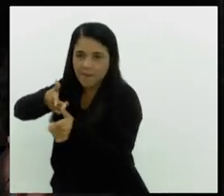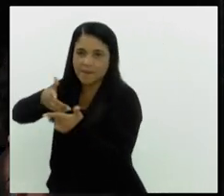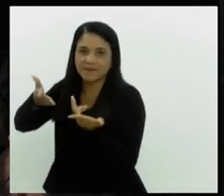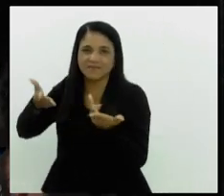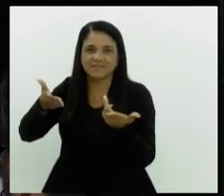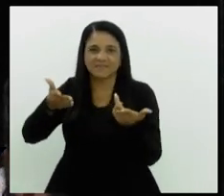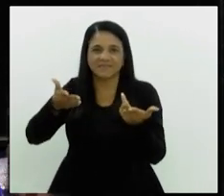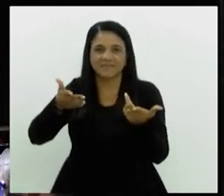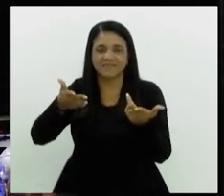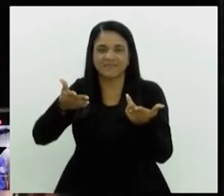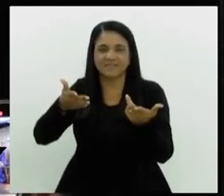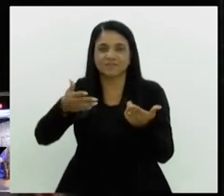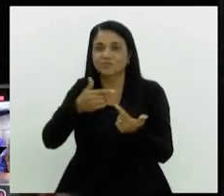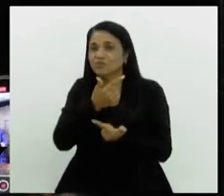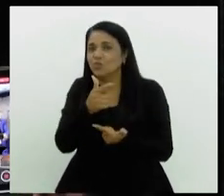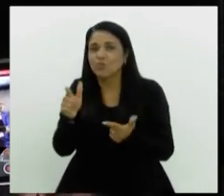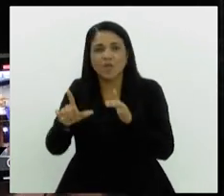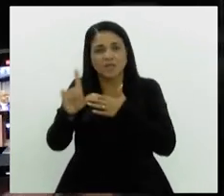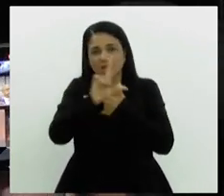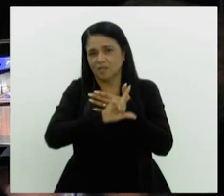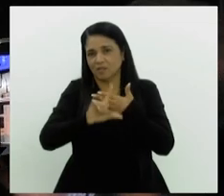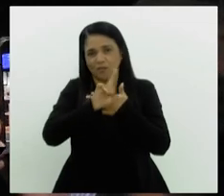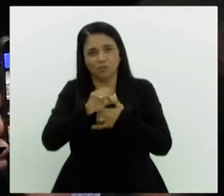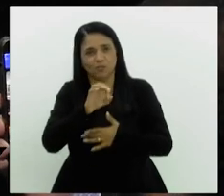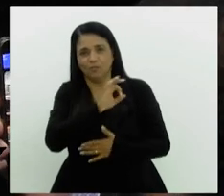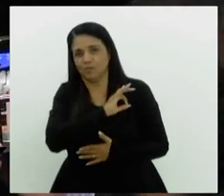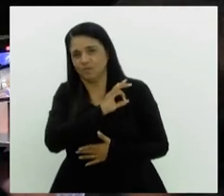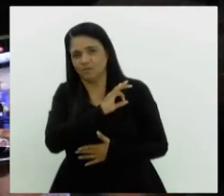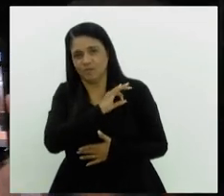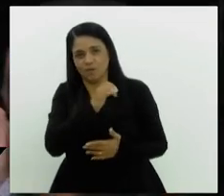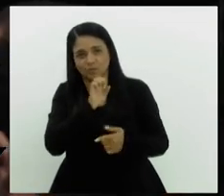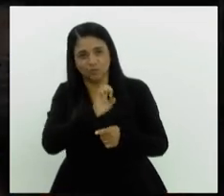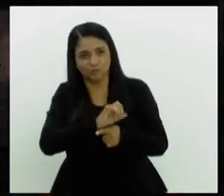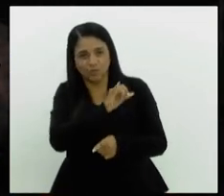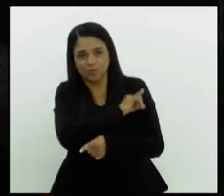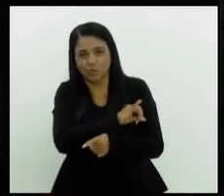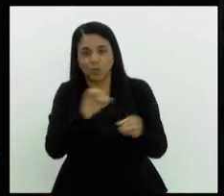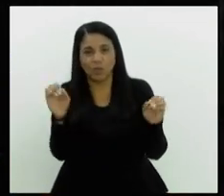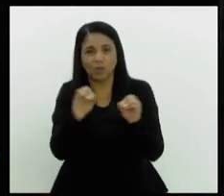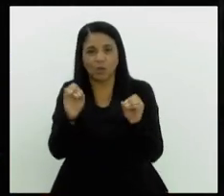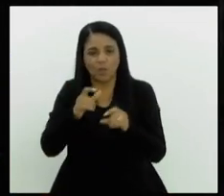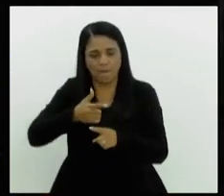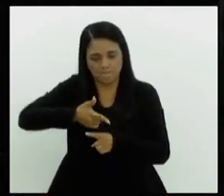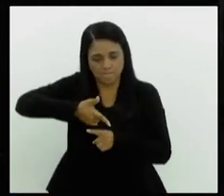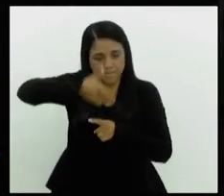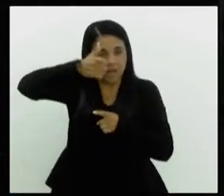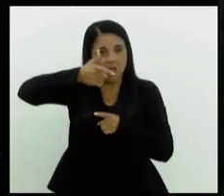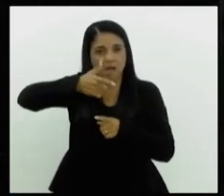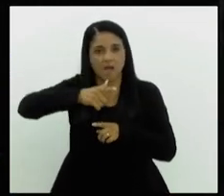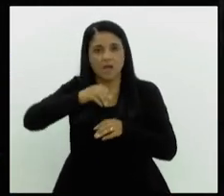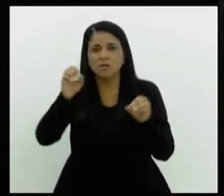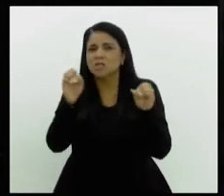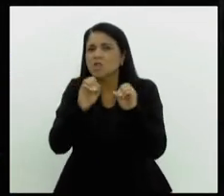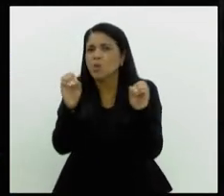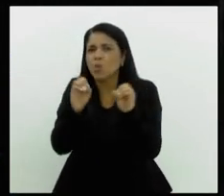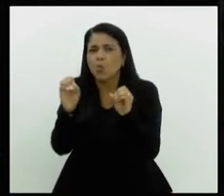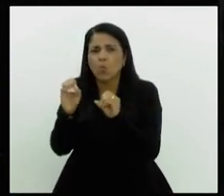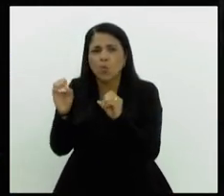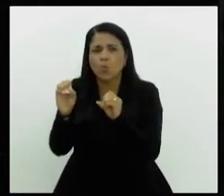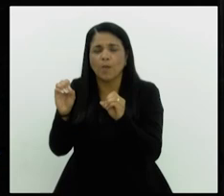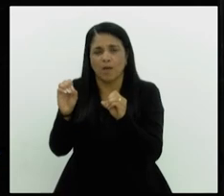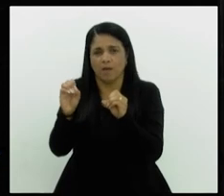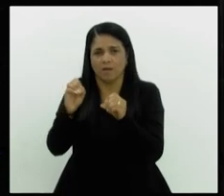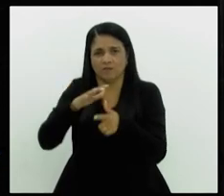Não tem na literatura policial do estado do Rio de Janeiro nenhuma bala perdida, nenhum